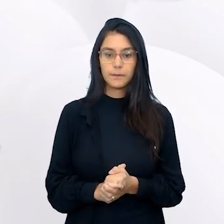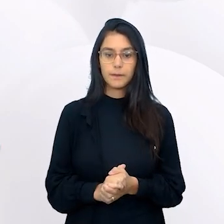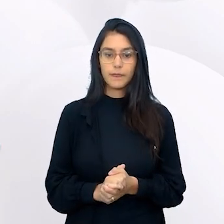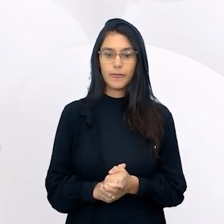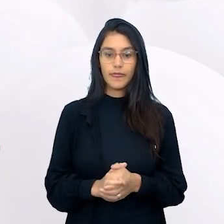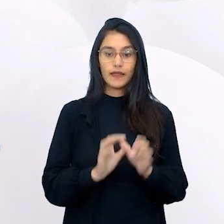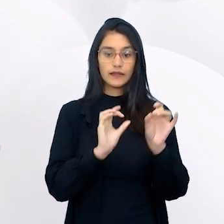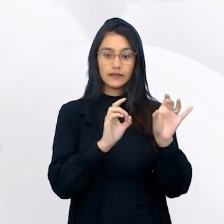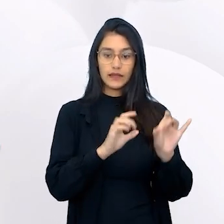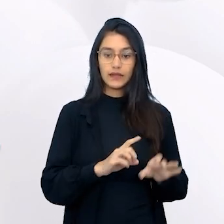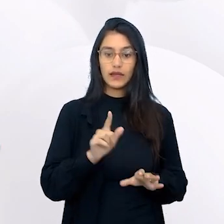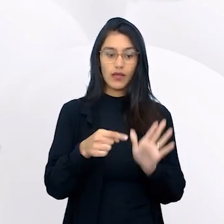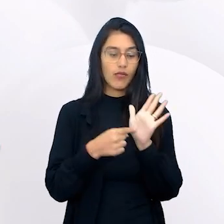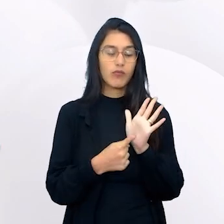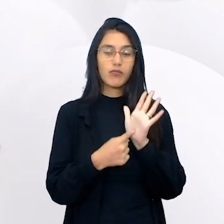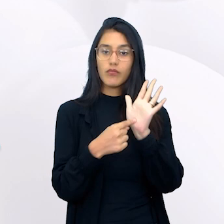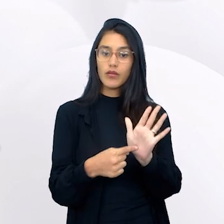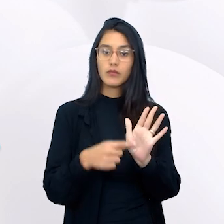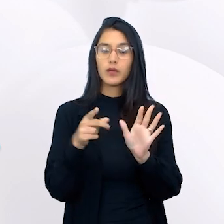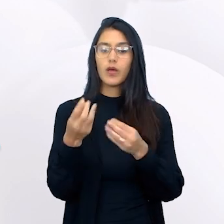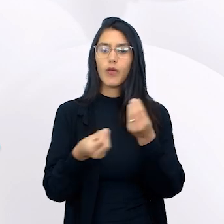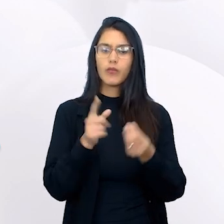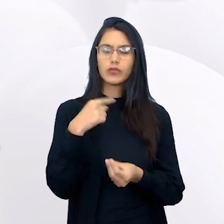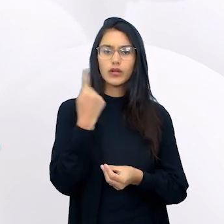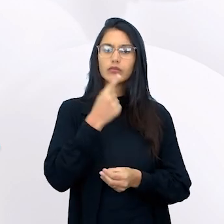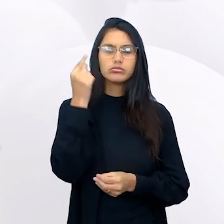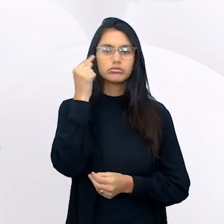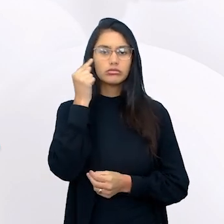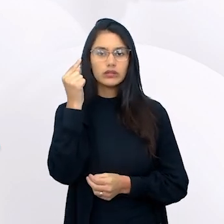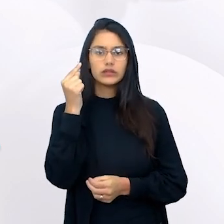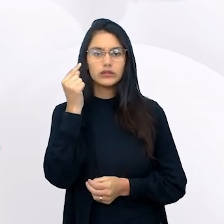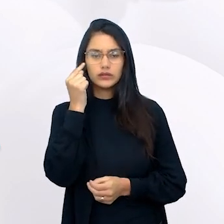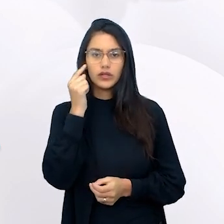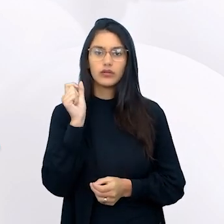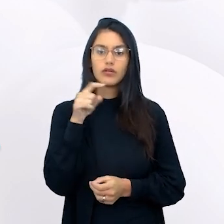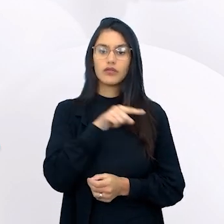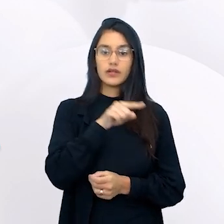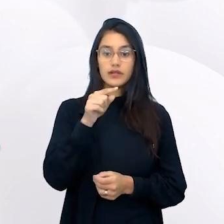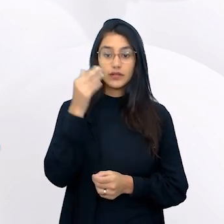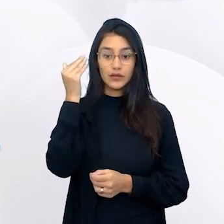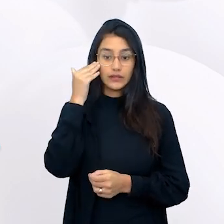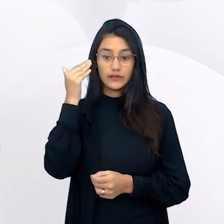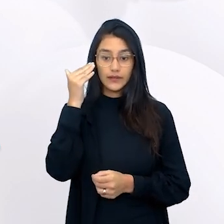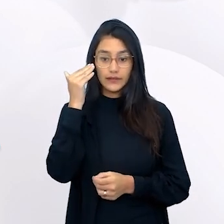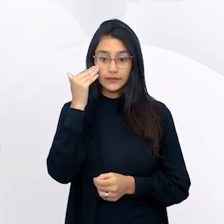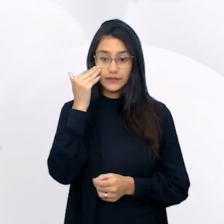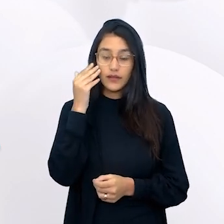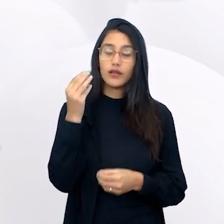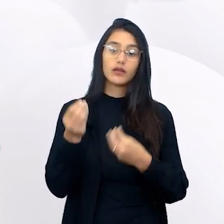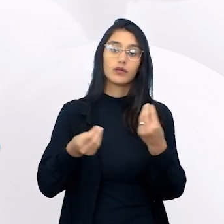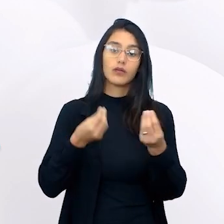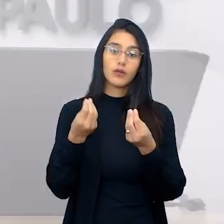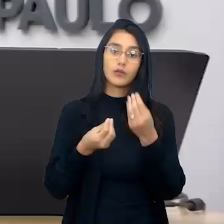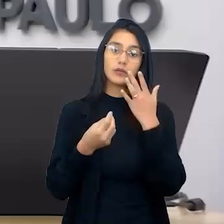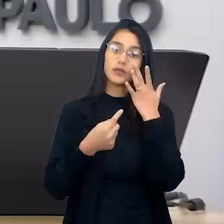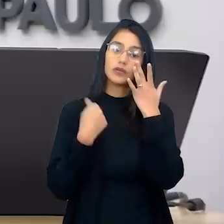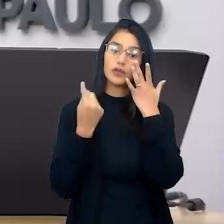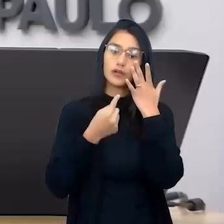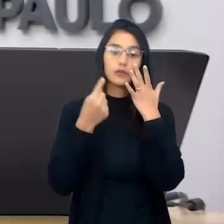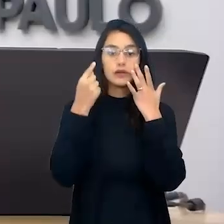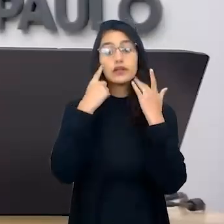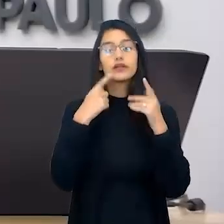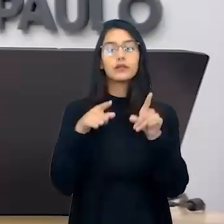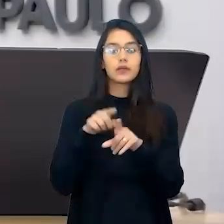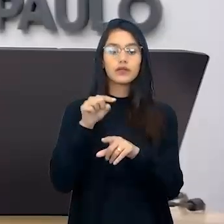A técnica é o Mostre-me, então é o quanto a gente está preocupado, se vocês estão entendendo, ou quanto a gente está preocupado